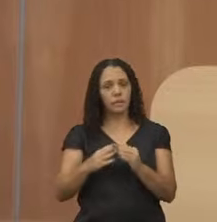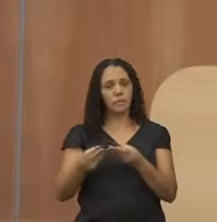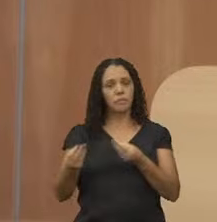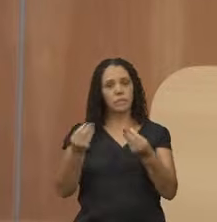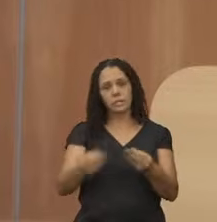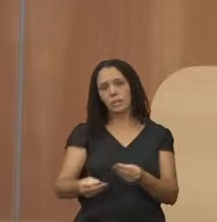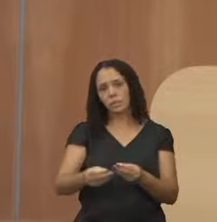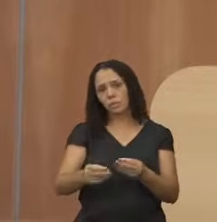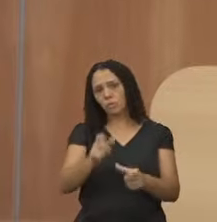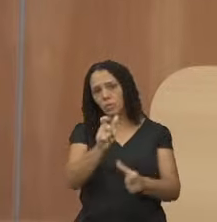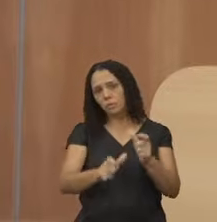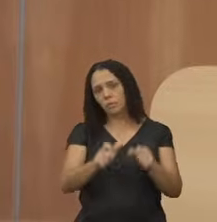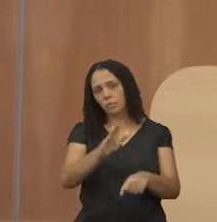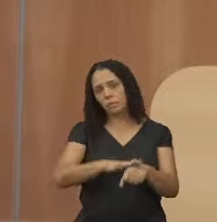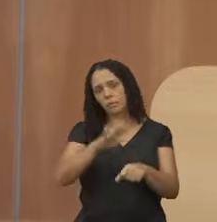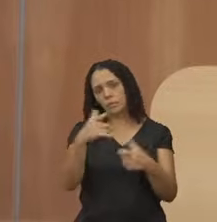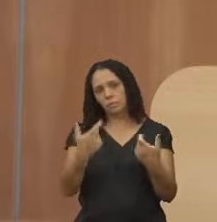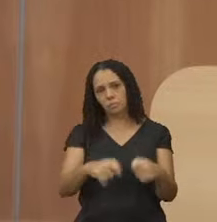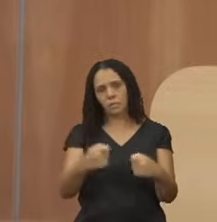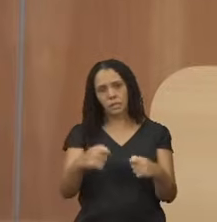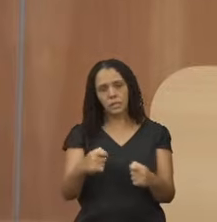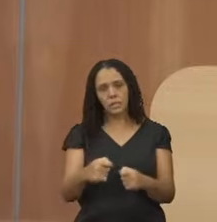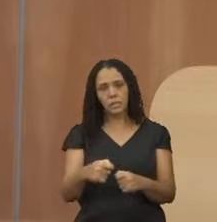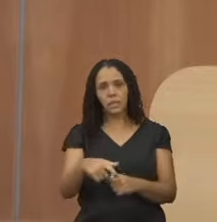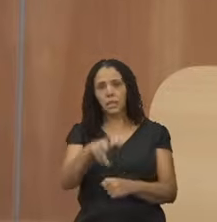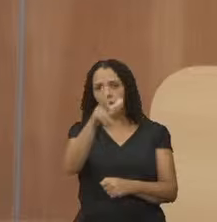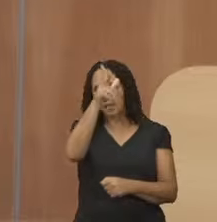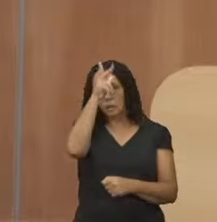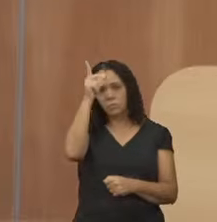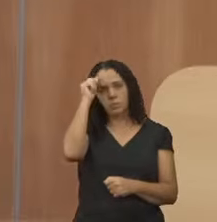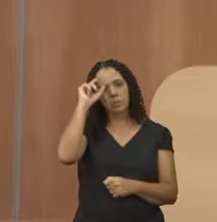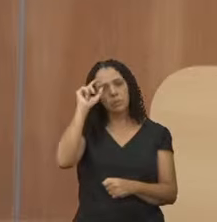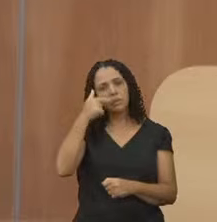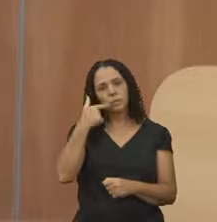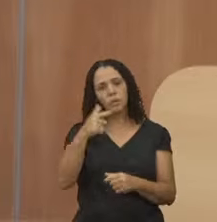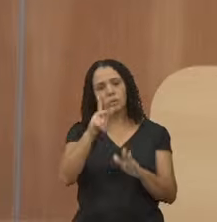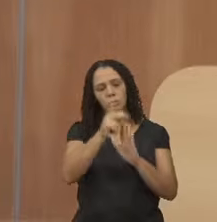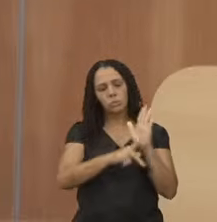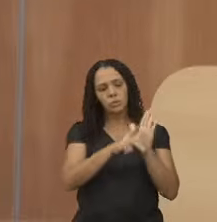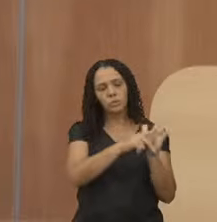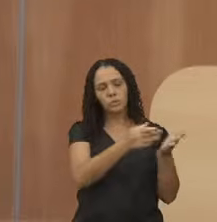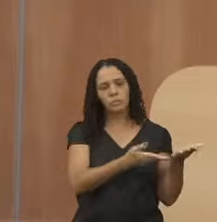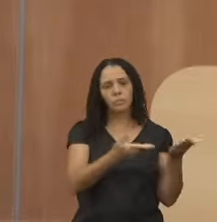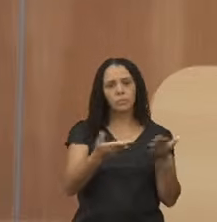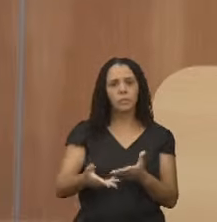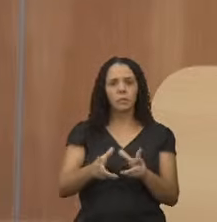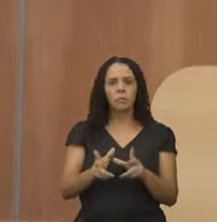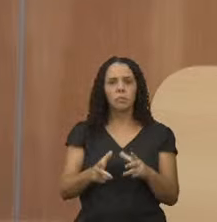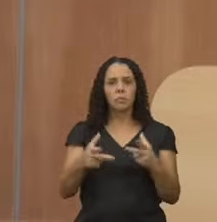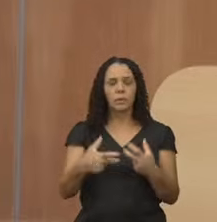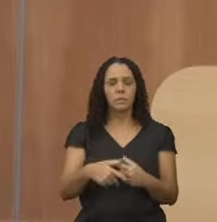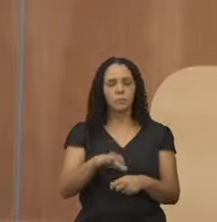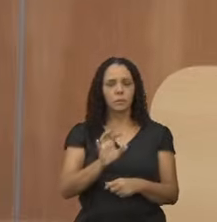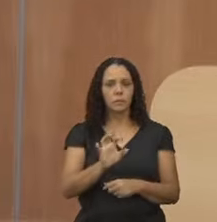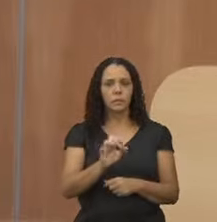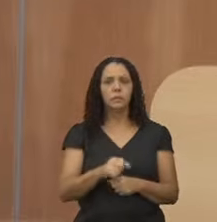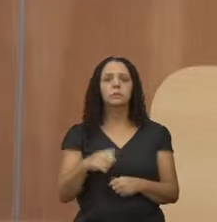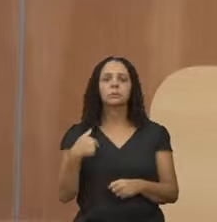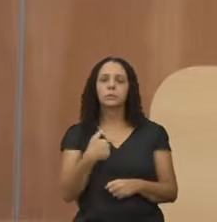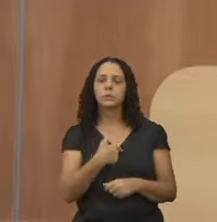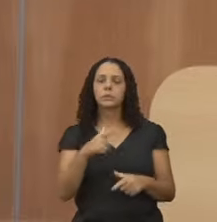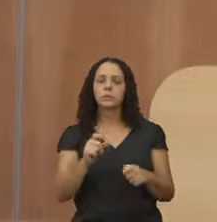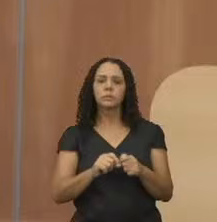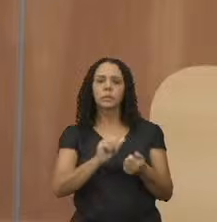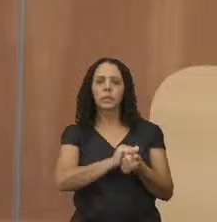a pessoa da faixa 1. E o prefeito Celso manda esse projeto aqui para essa casa justamente para isso, para a gente